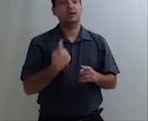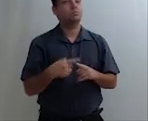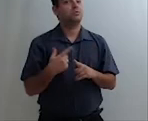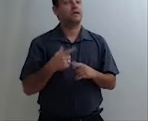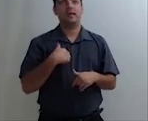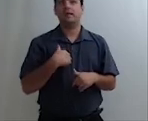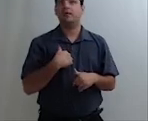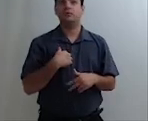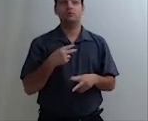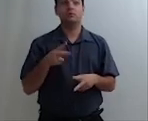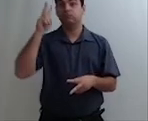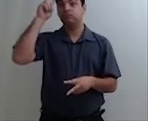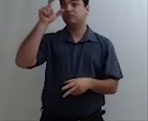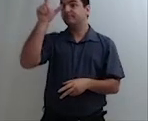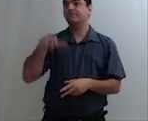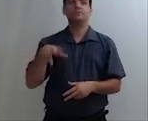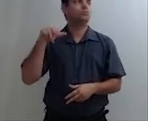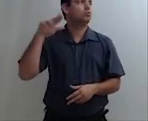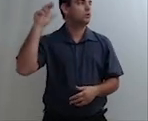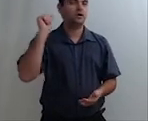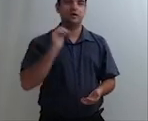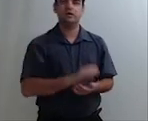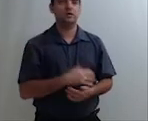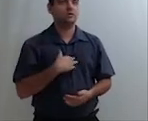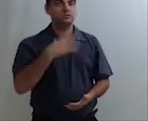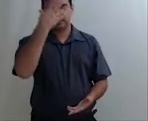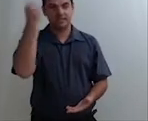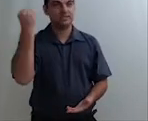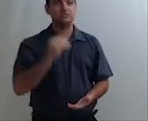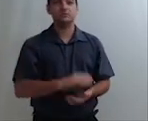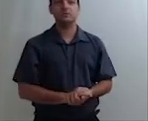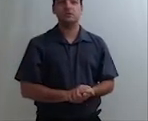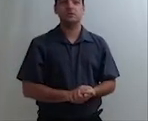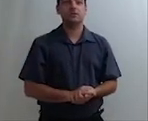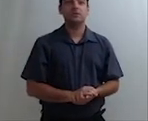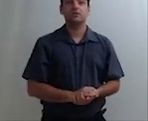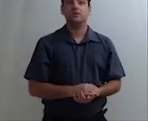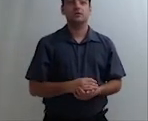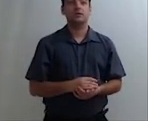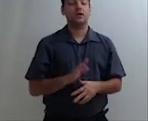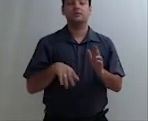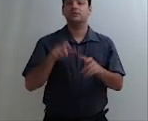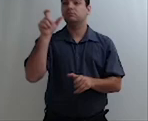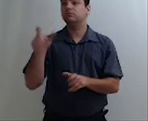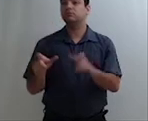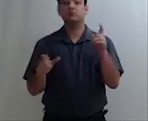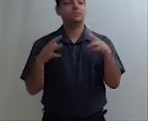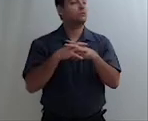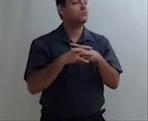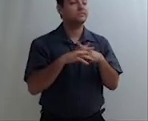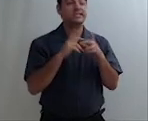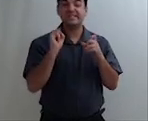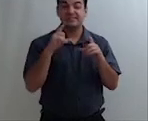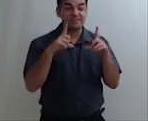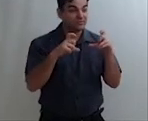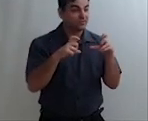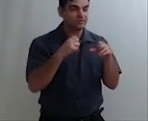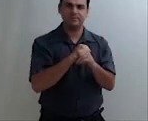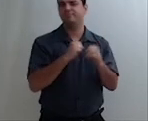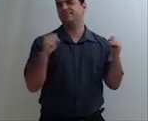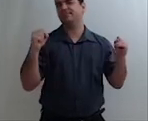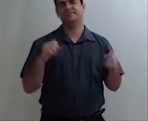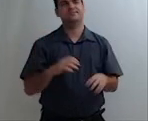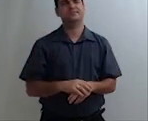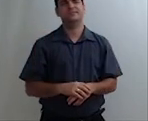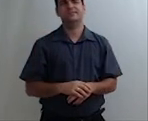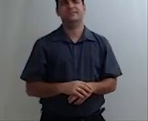eu também eu então eu confundo as pessoas diuturnamente ainda mais numa fotografia e isso para levar um erro